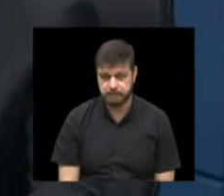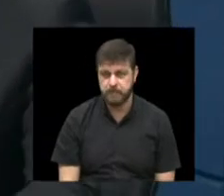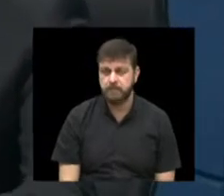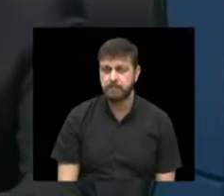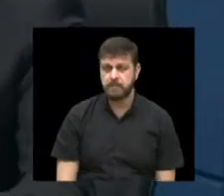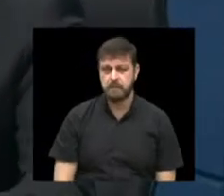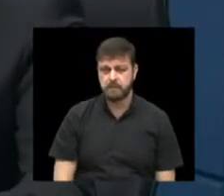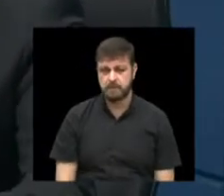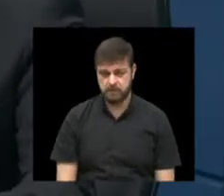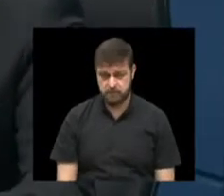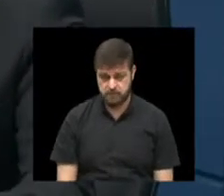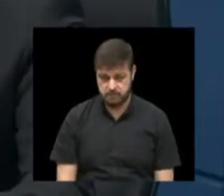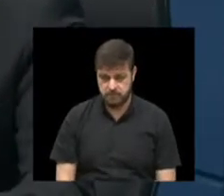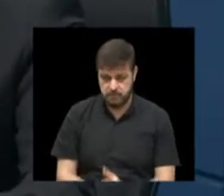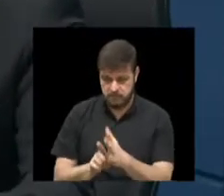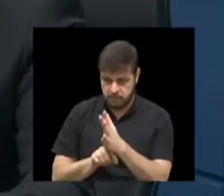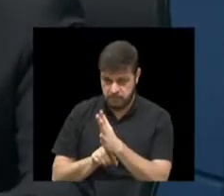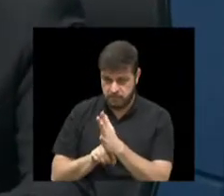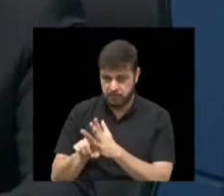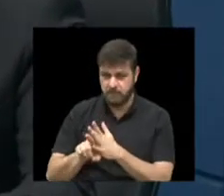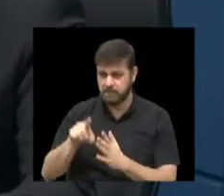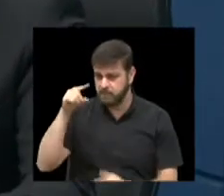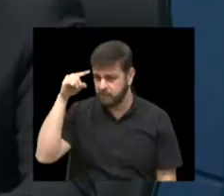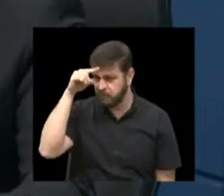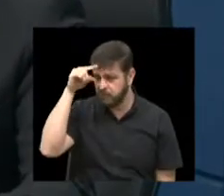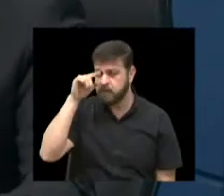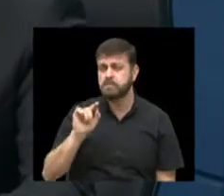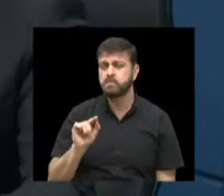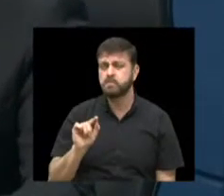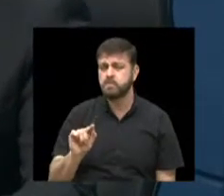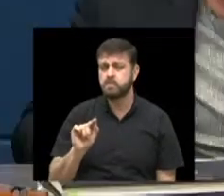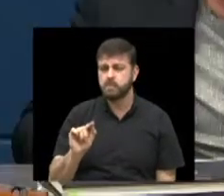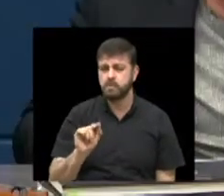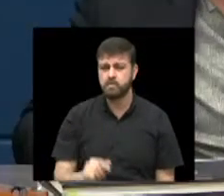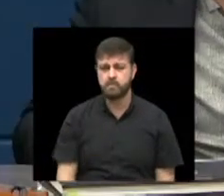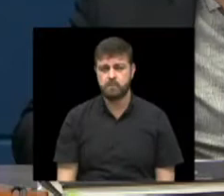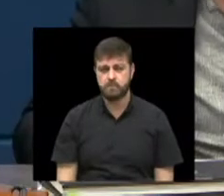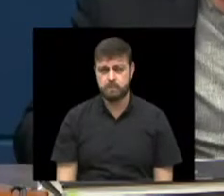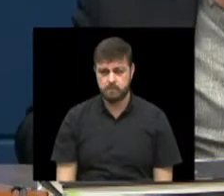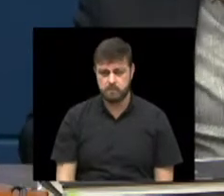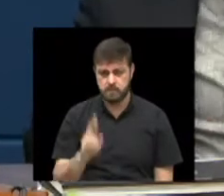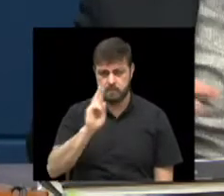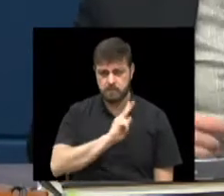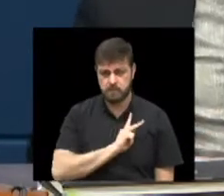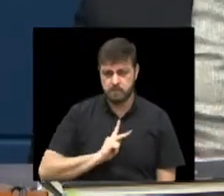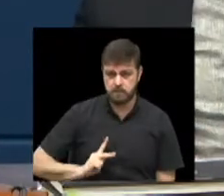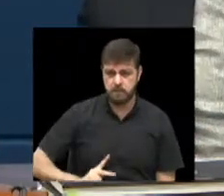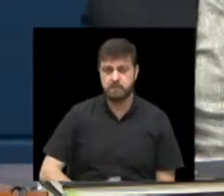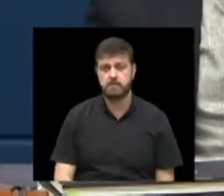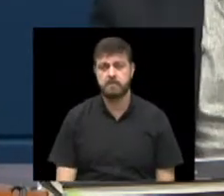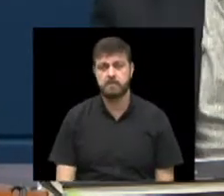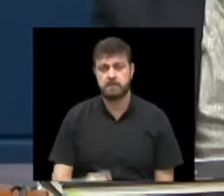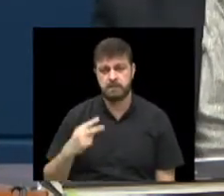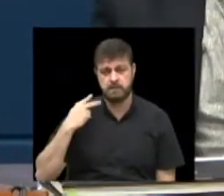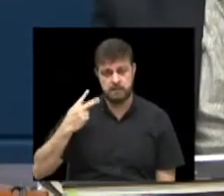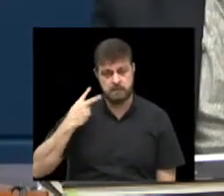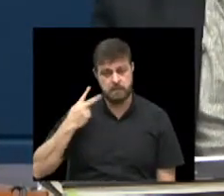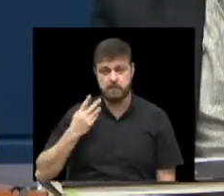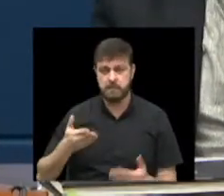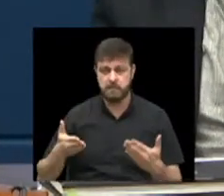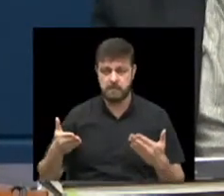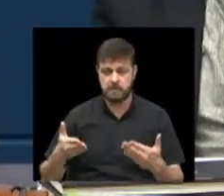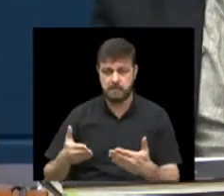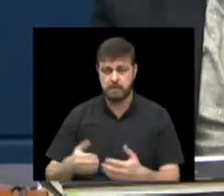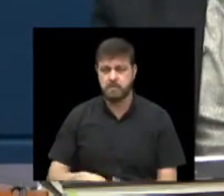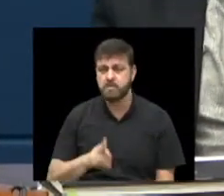vereador. Eu consulto o vereador Felipe Marques, o próximo vereador inscrito. Senhor presidente Rafa Zimbaldi, o próximo vereador inscrito é o